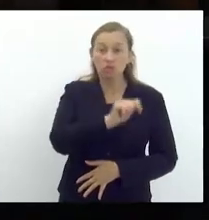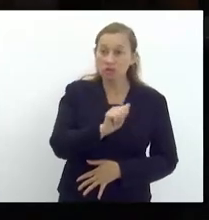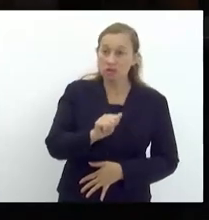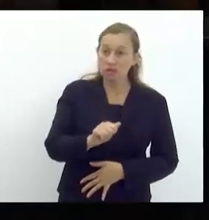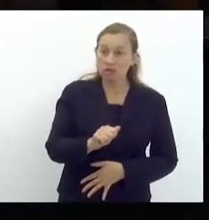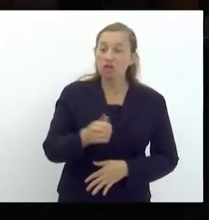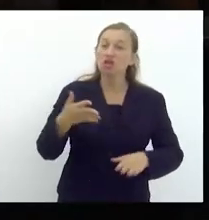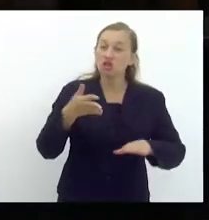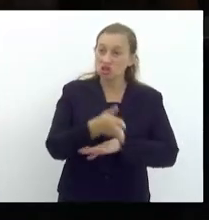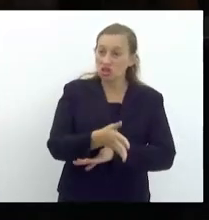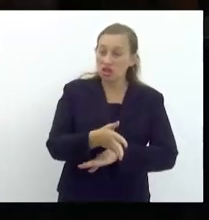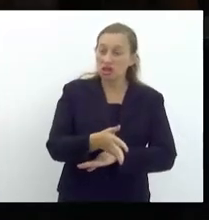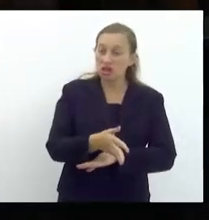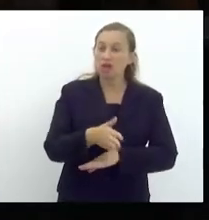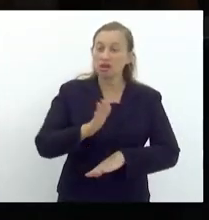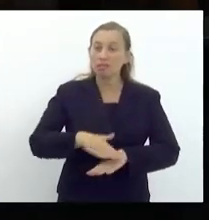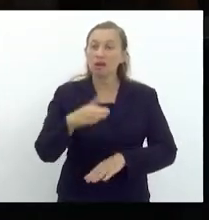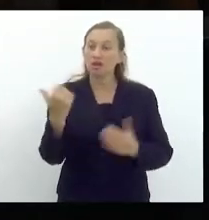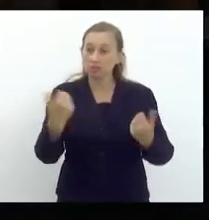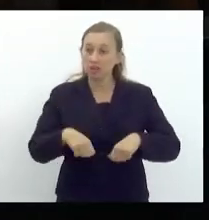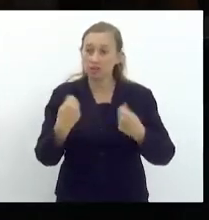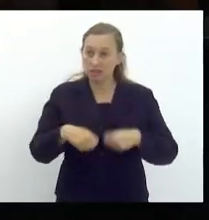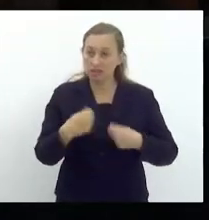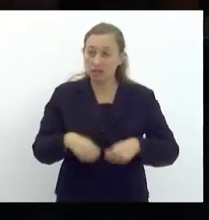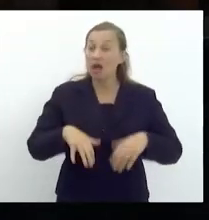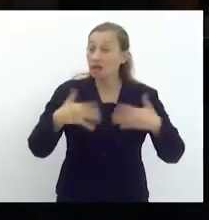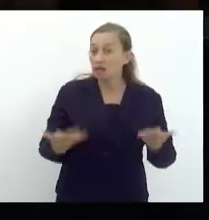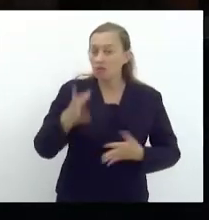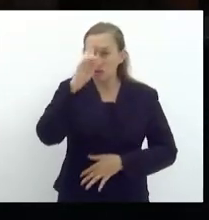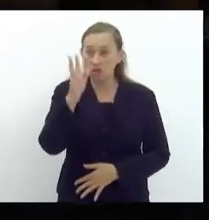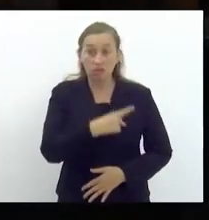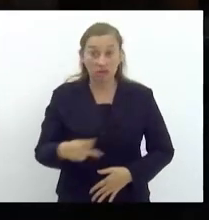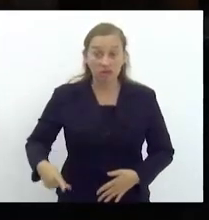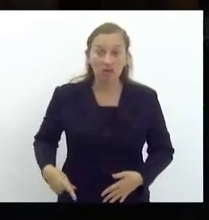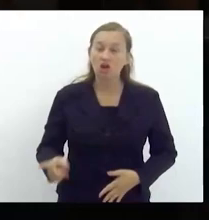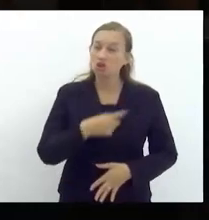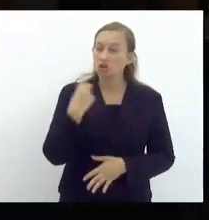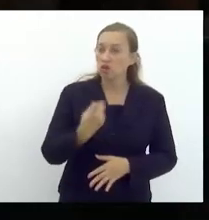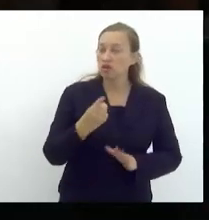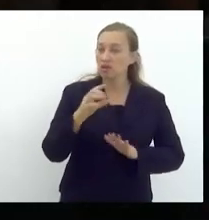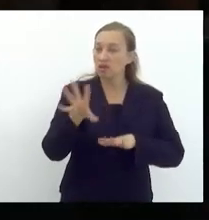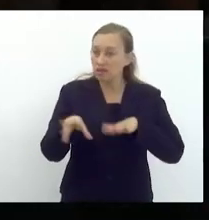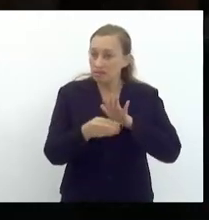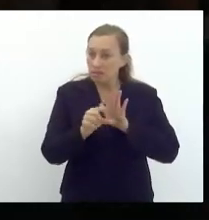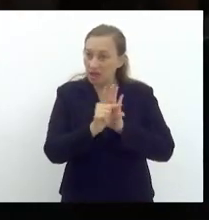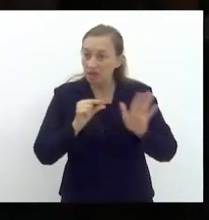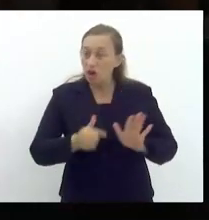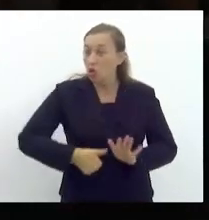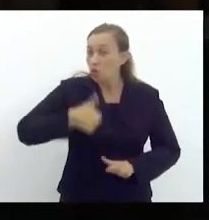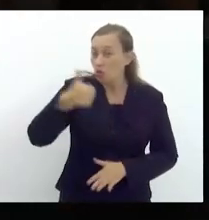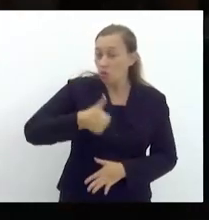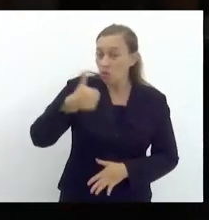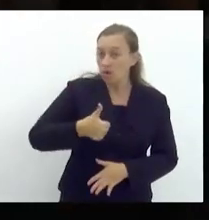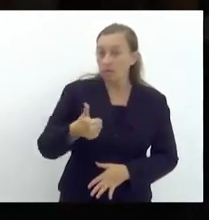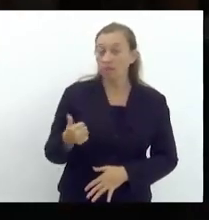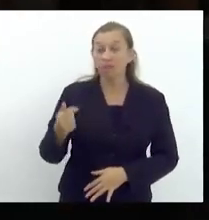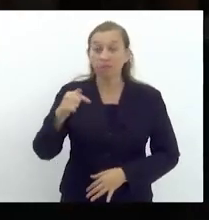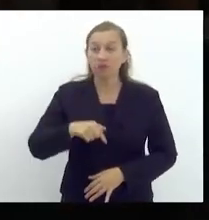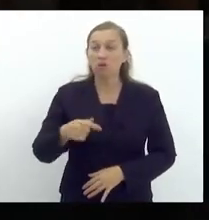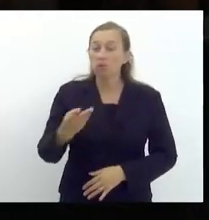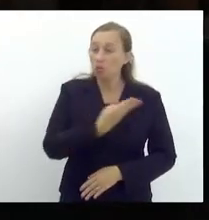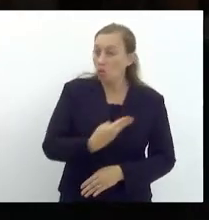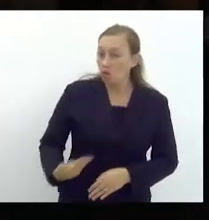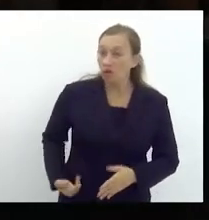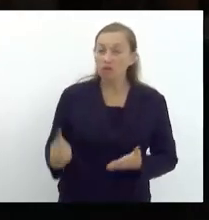chegar naqueles que mais precisam então senhor presidente nossas emendas uma é para que o